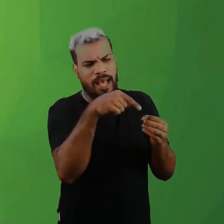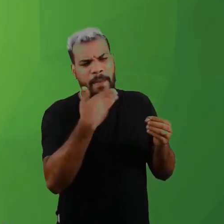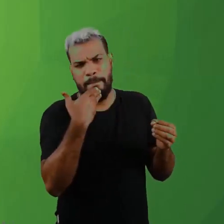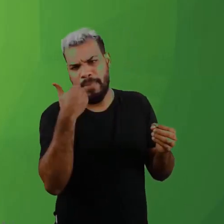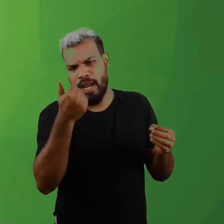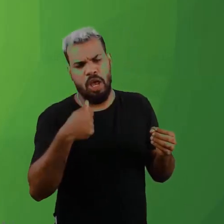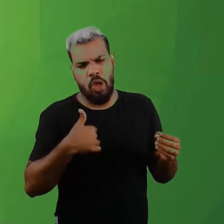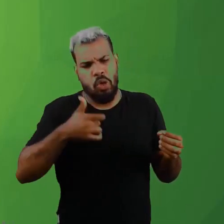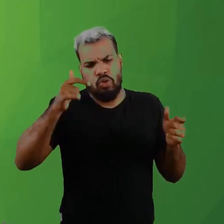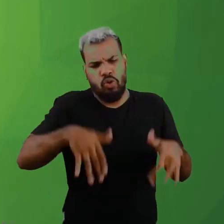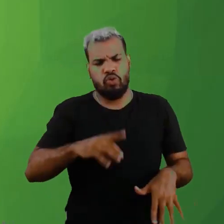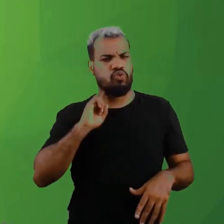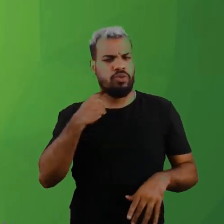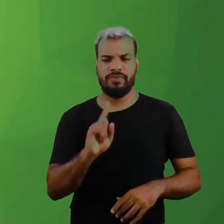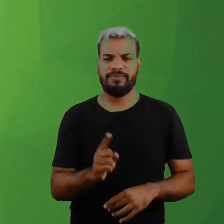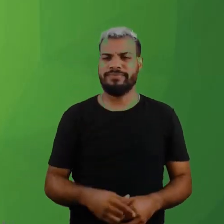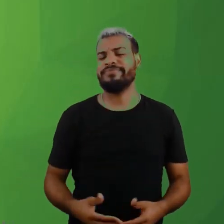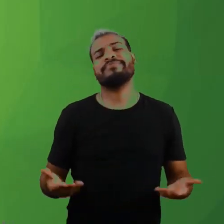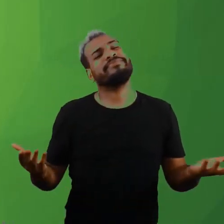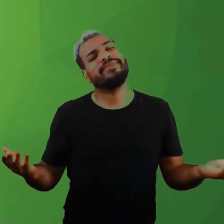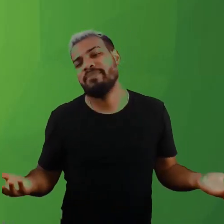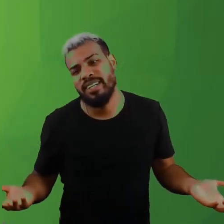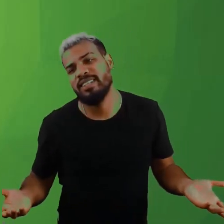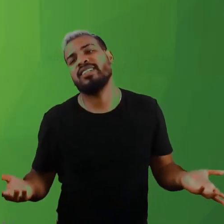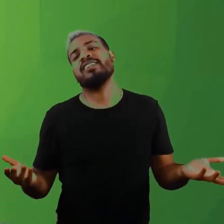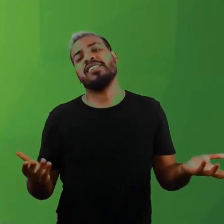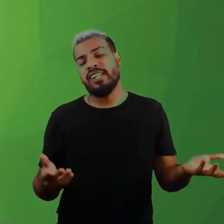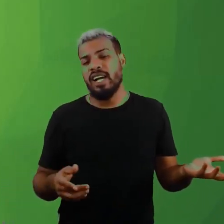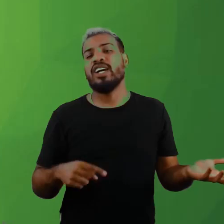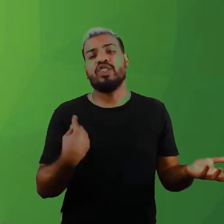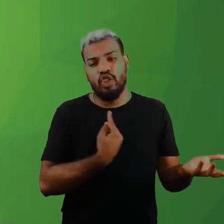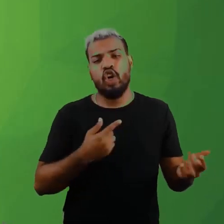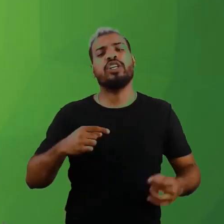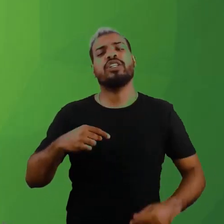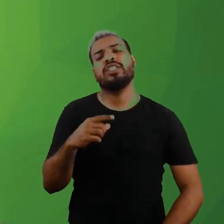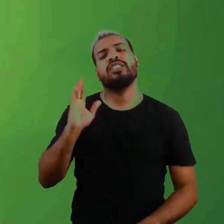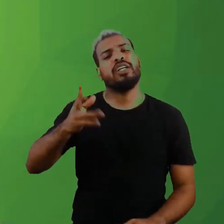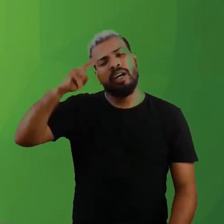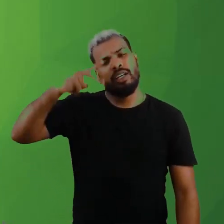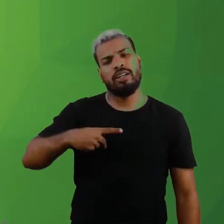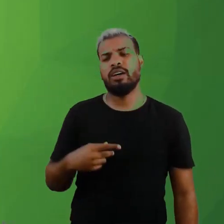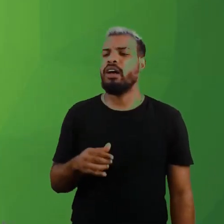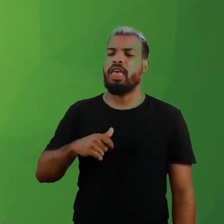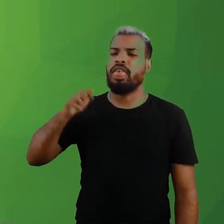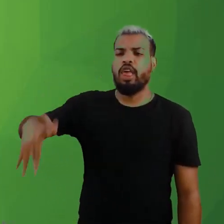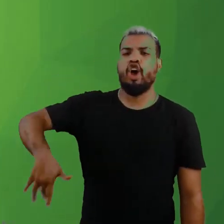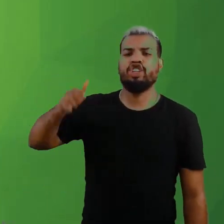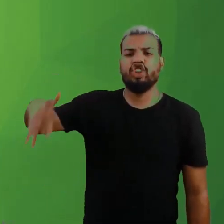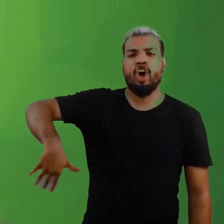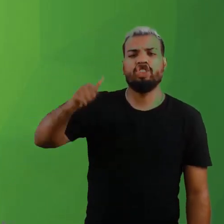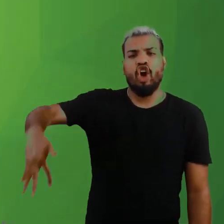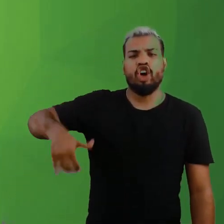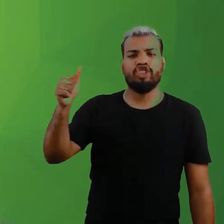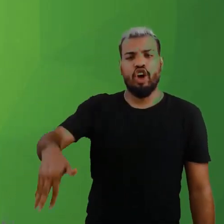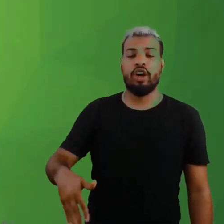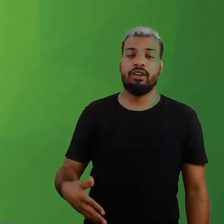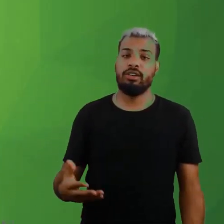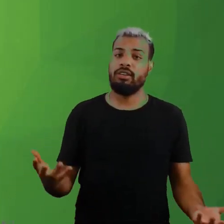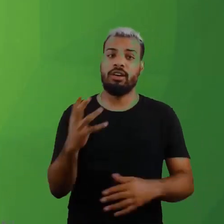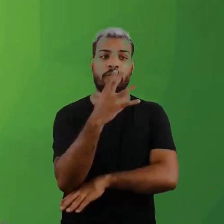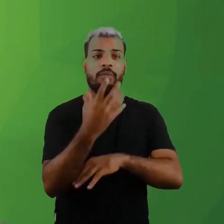que isso vai... Ah, não estou poluindo. Mas na realidade a gente gera uma demanda de resíduo enorme que o meio ambiente não